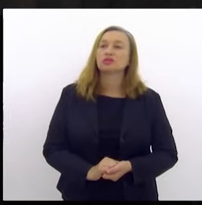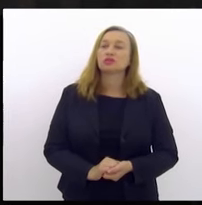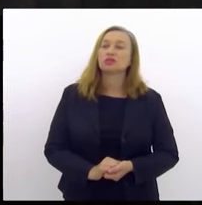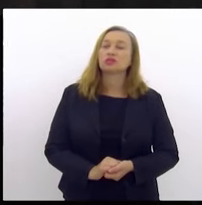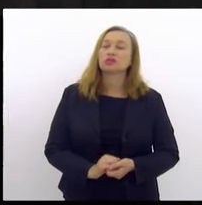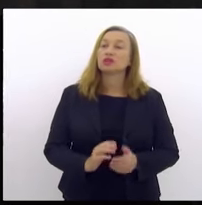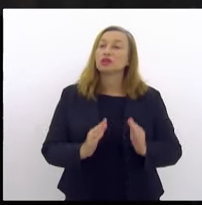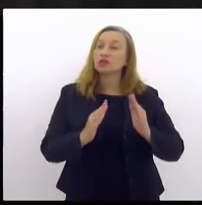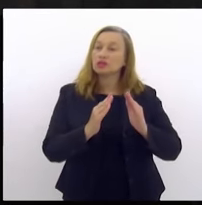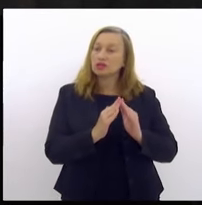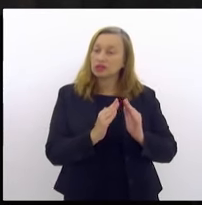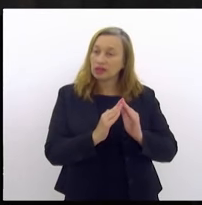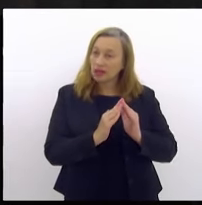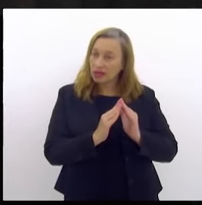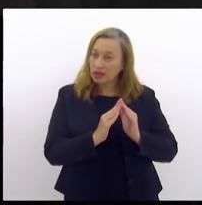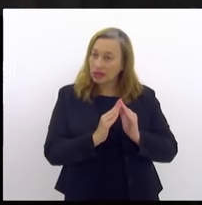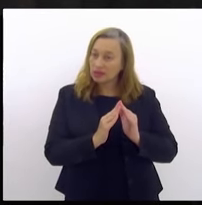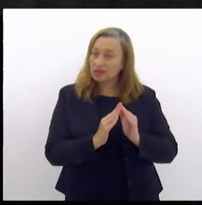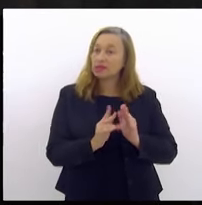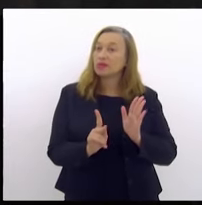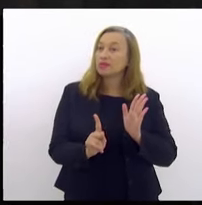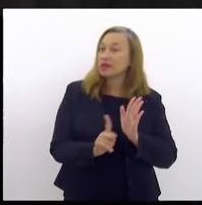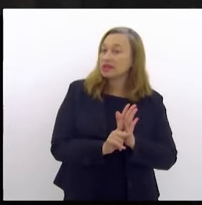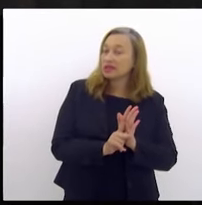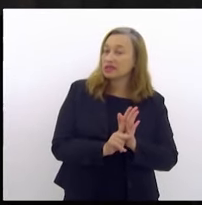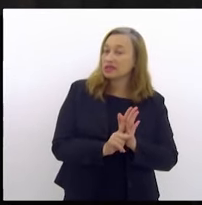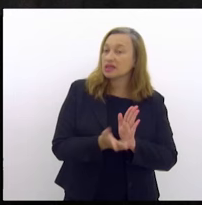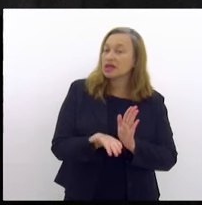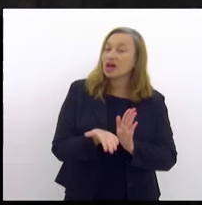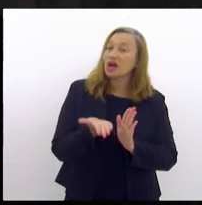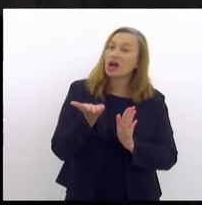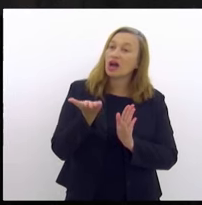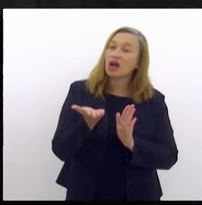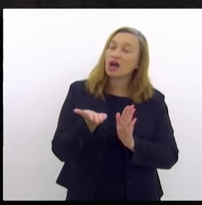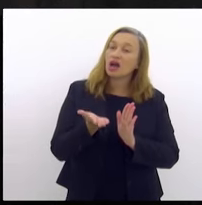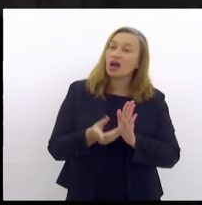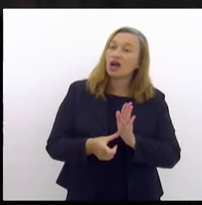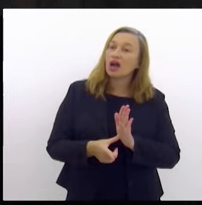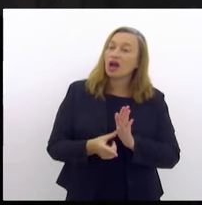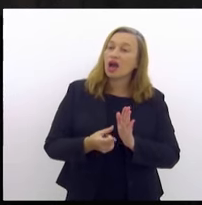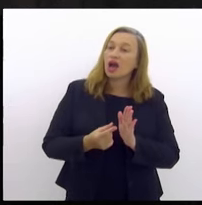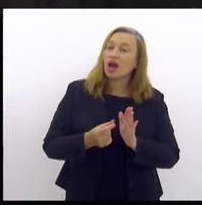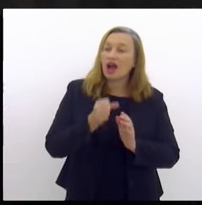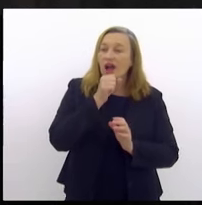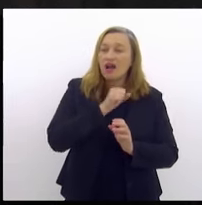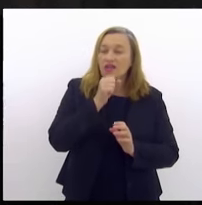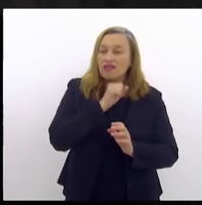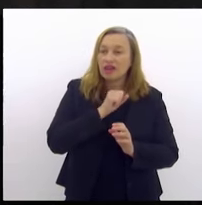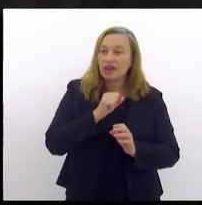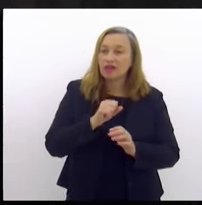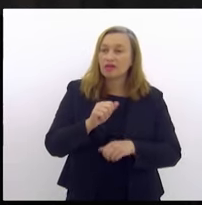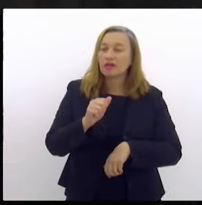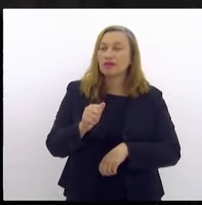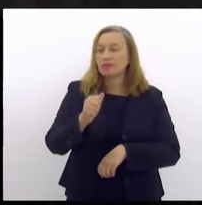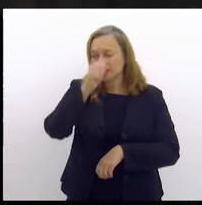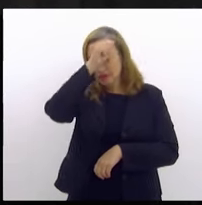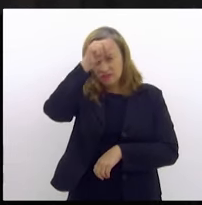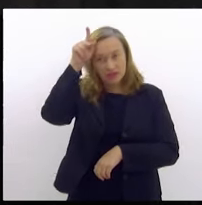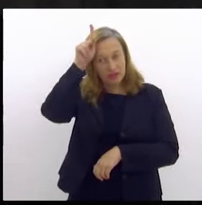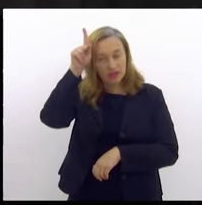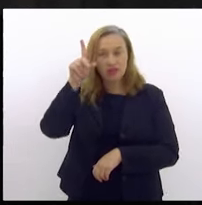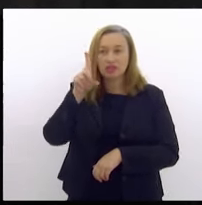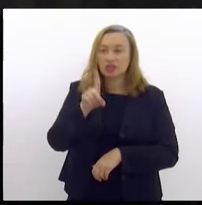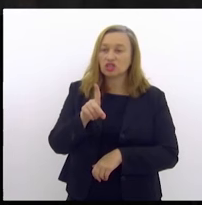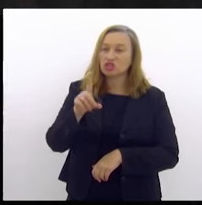imóveis de que era titular a antiga Prefeitura do Distrito Federal ou